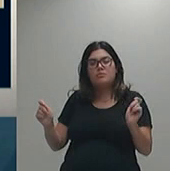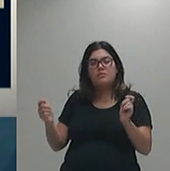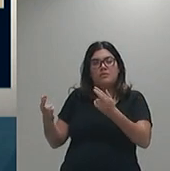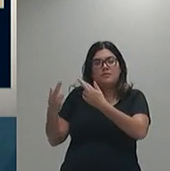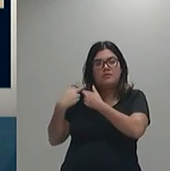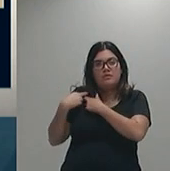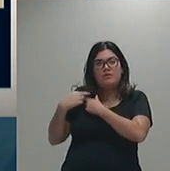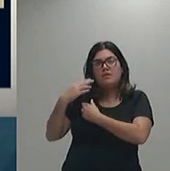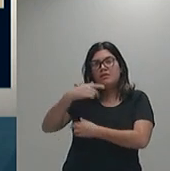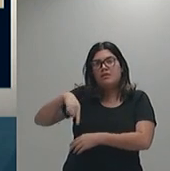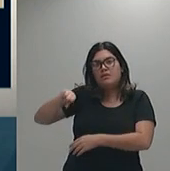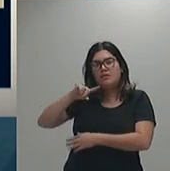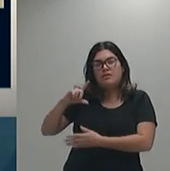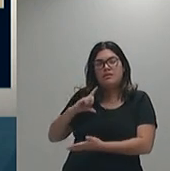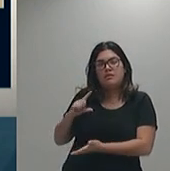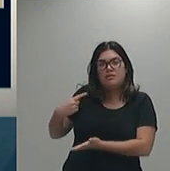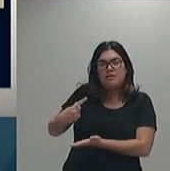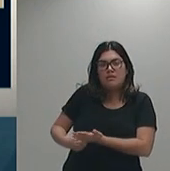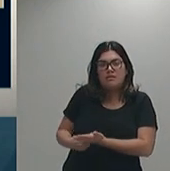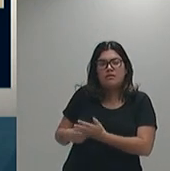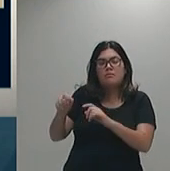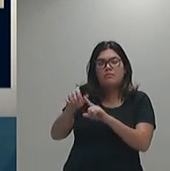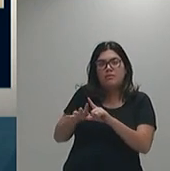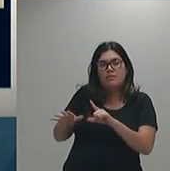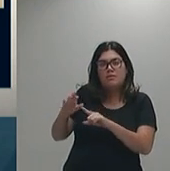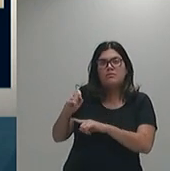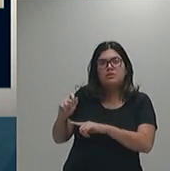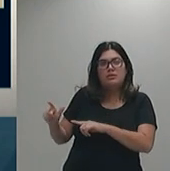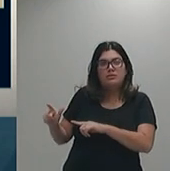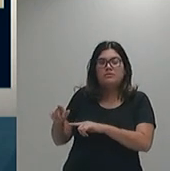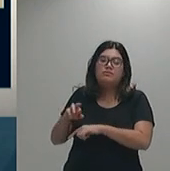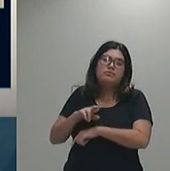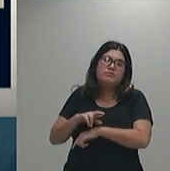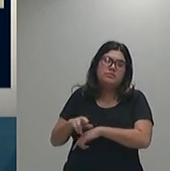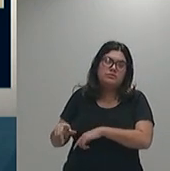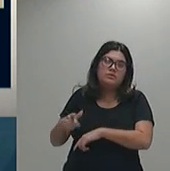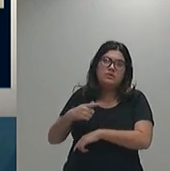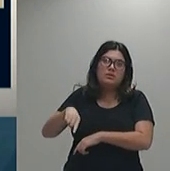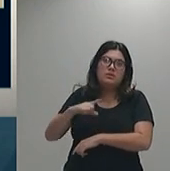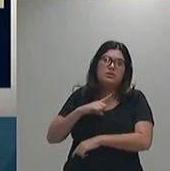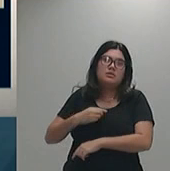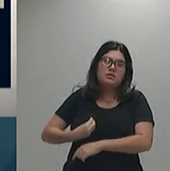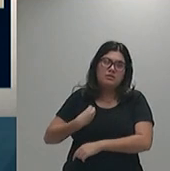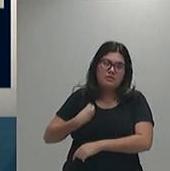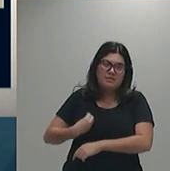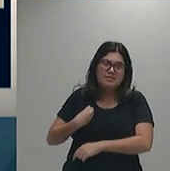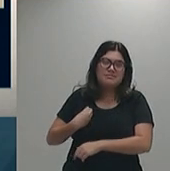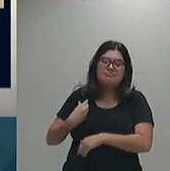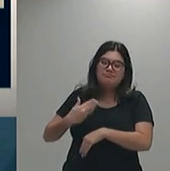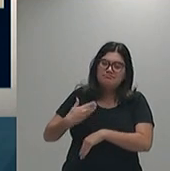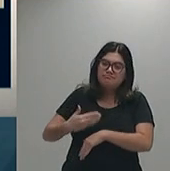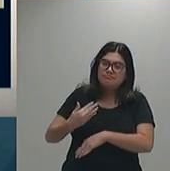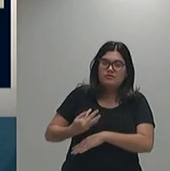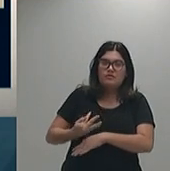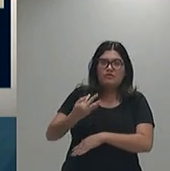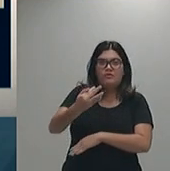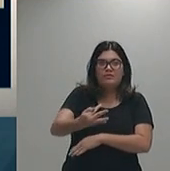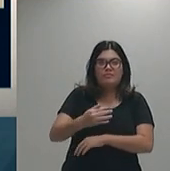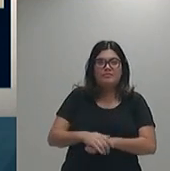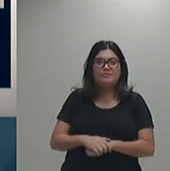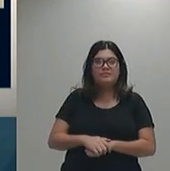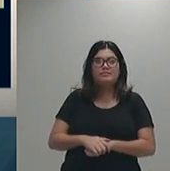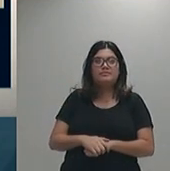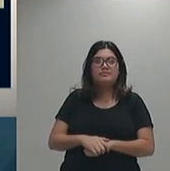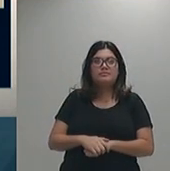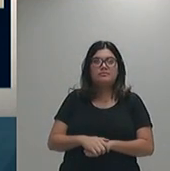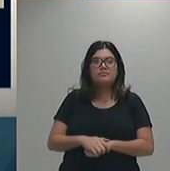aderiram a esse painel arbitral e não de possíveis litisconsortes que venham a entrar futuramente um bom então já